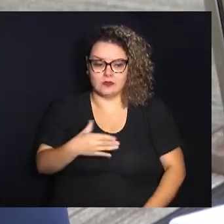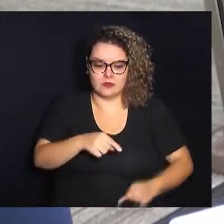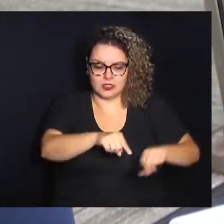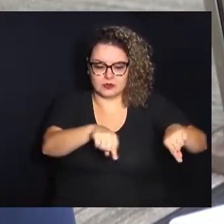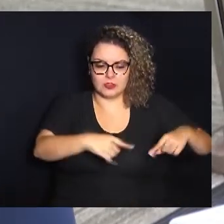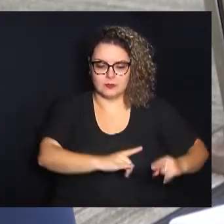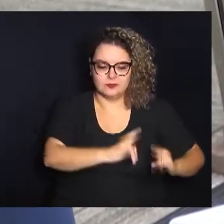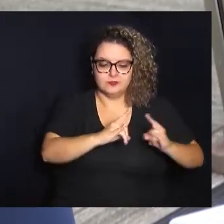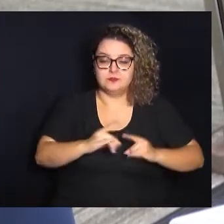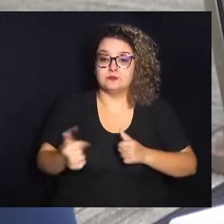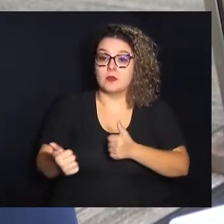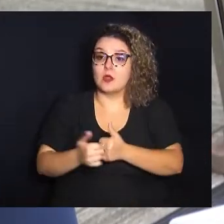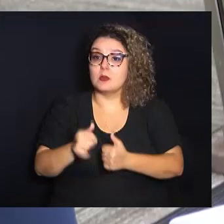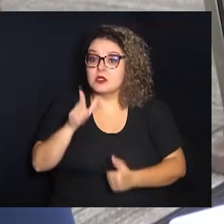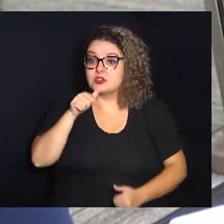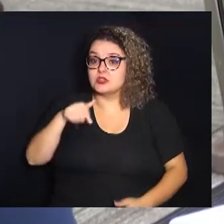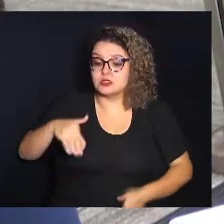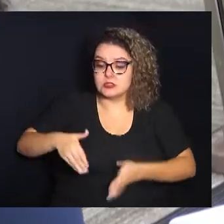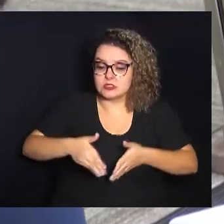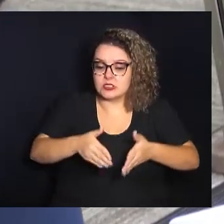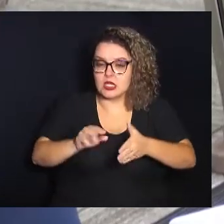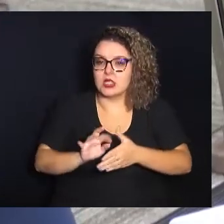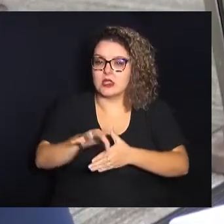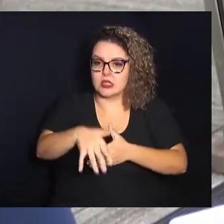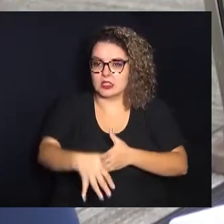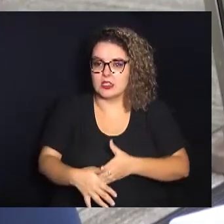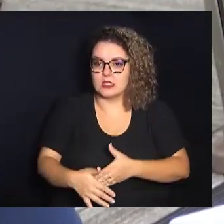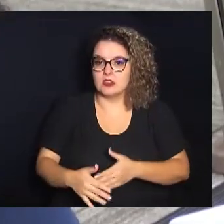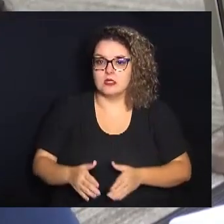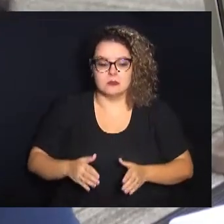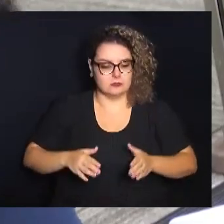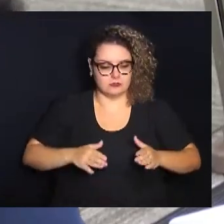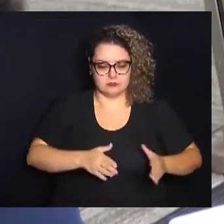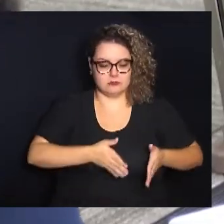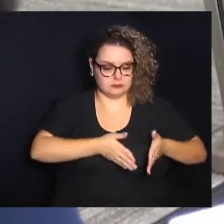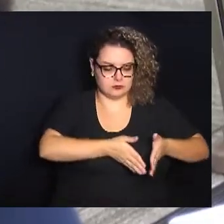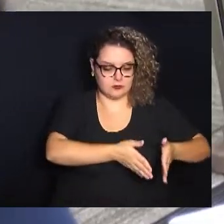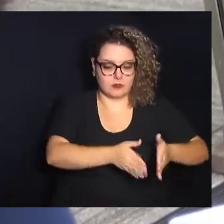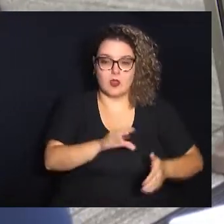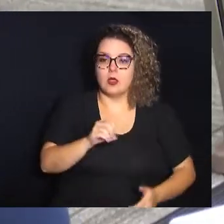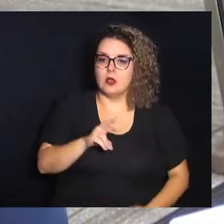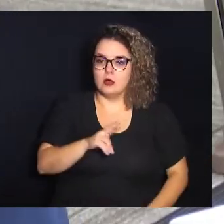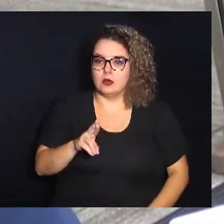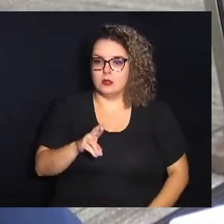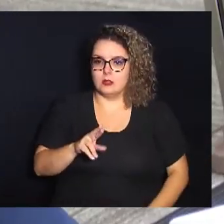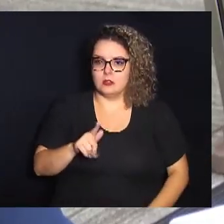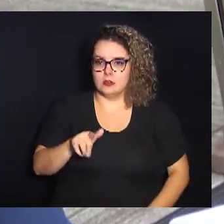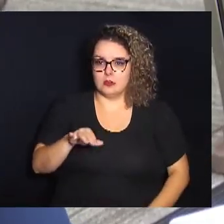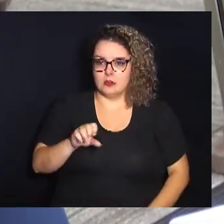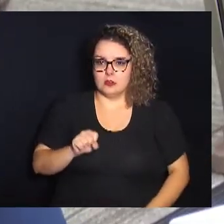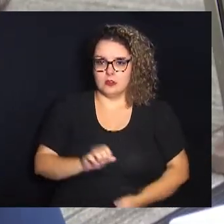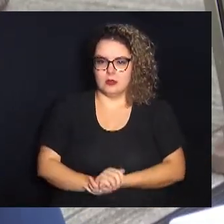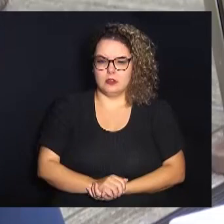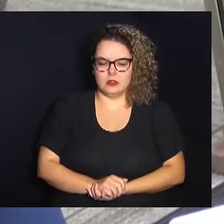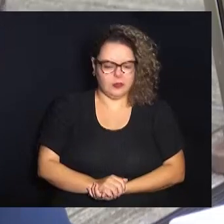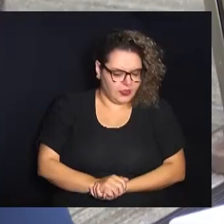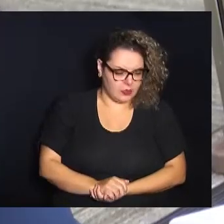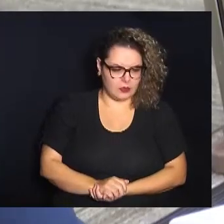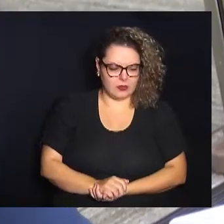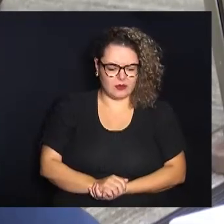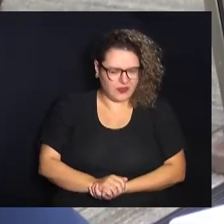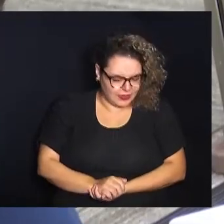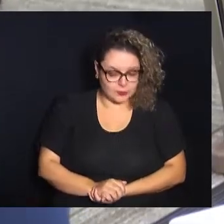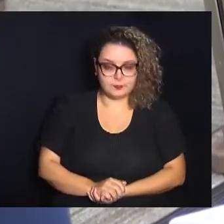sendo construídos próximos de nascentes e em cima de córregos, que são córregos,